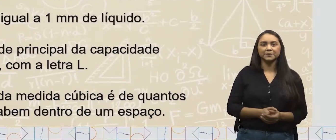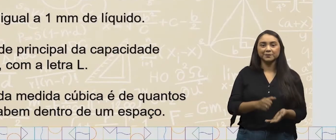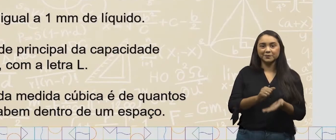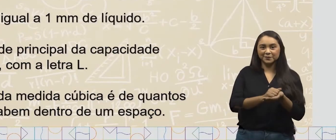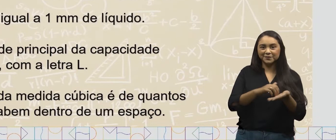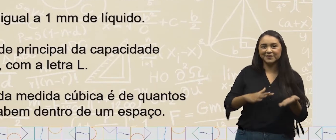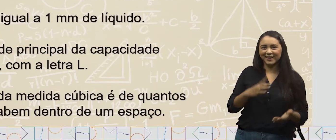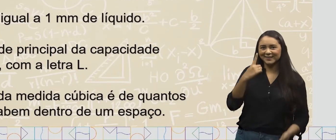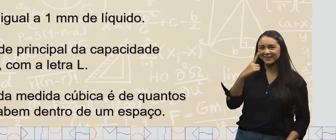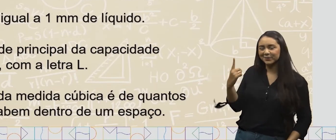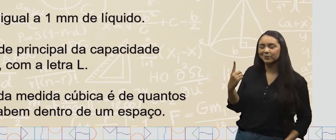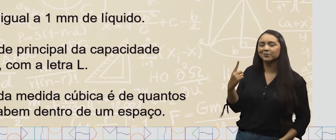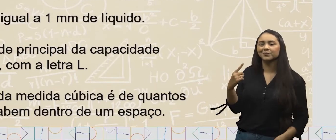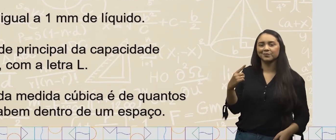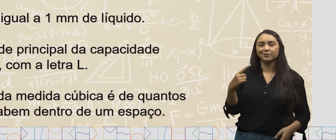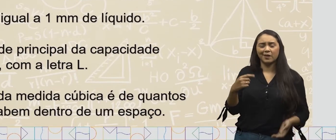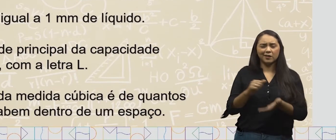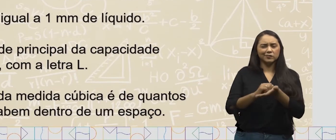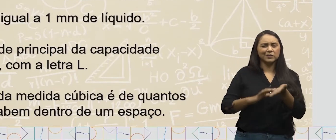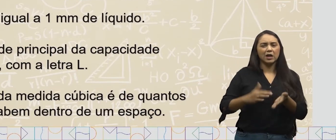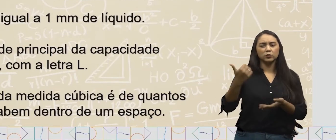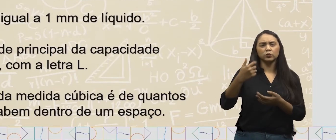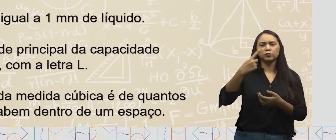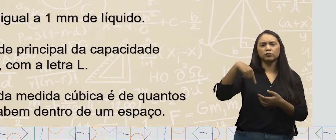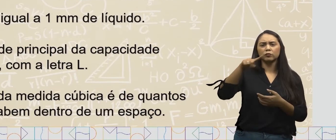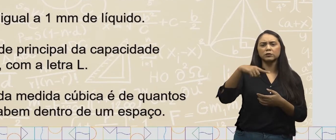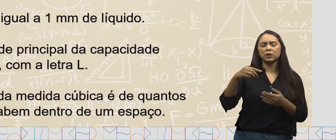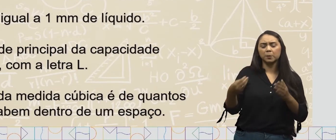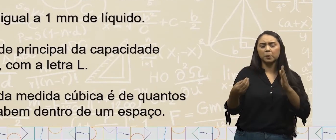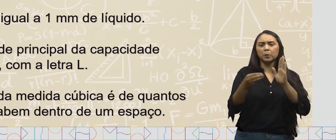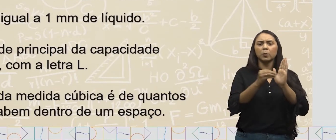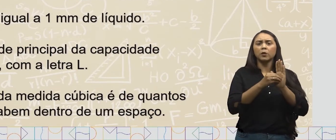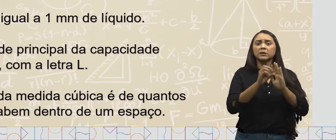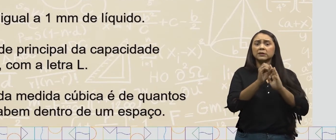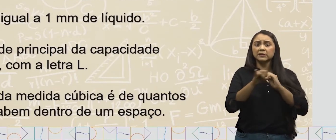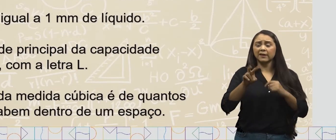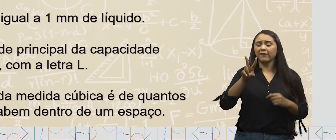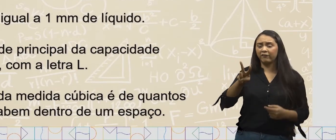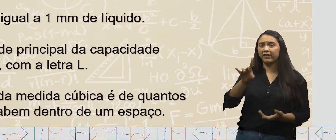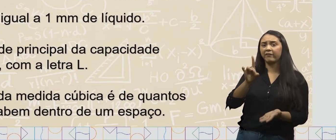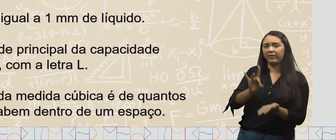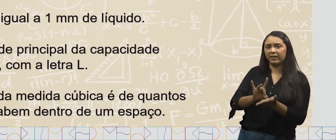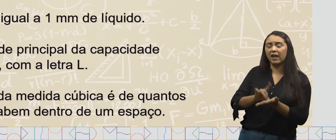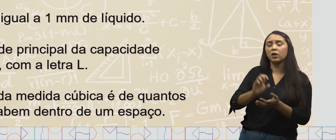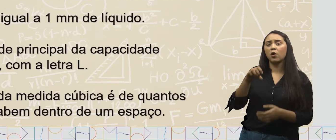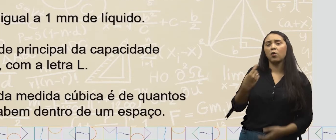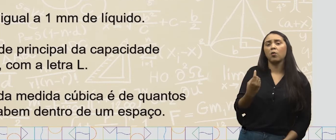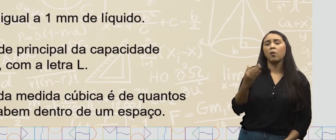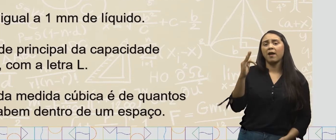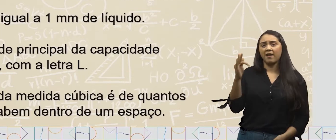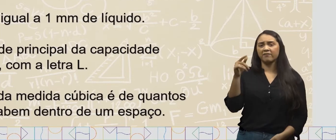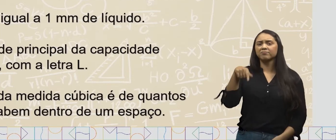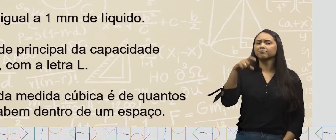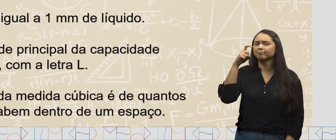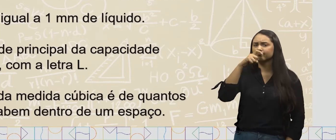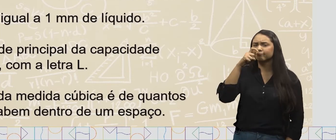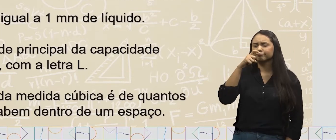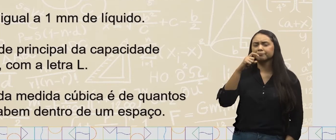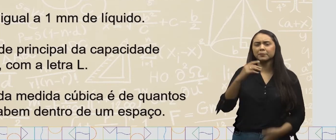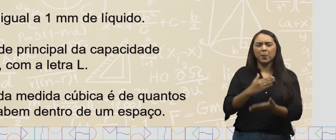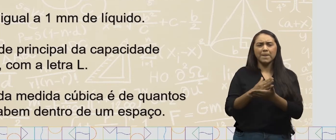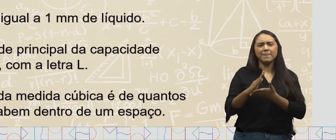Atividade na tela. Marque verdadeiro V ou falso F. Vamos à primeira